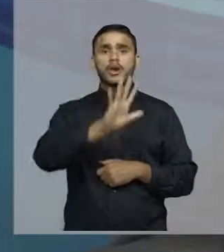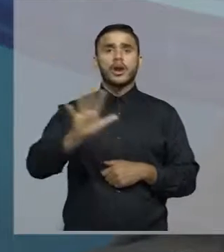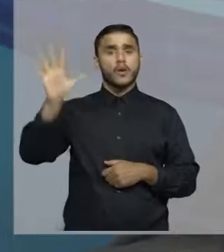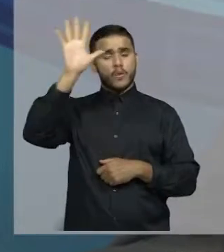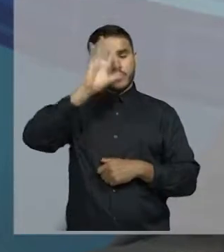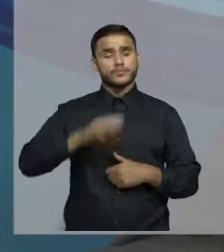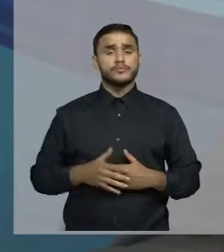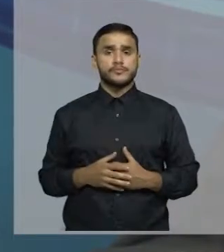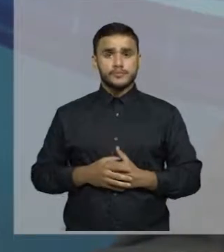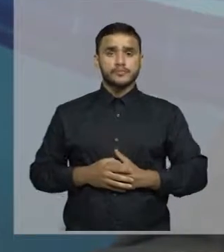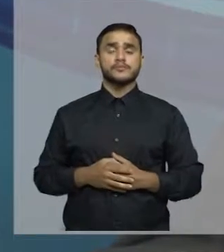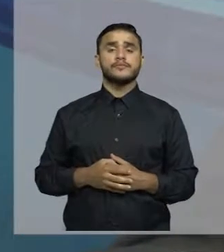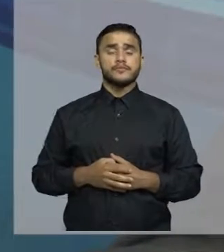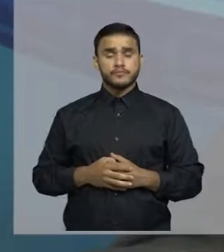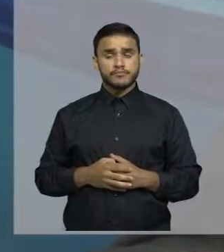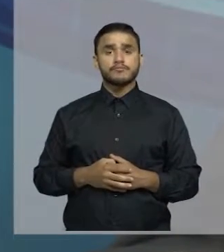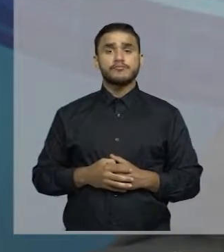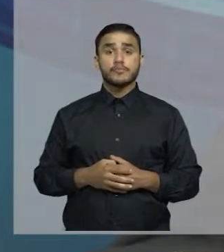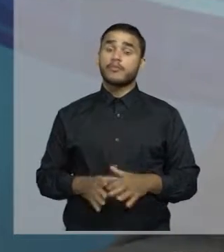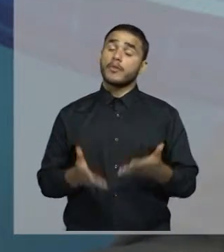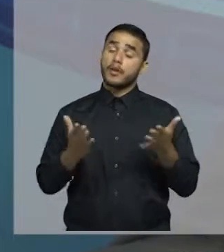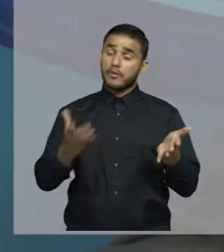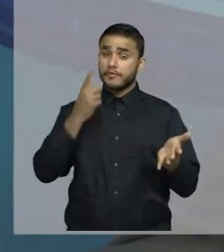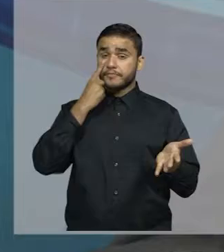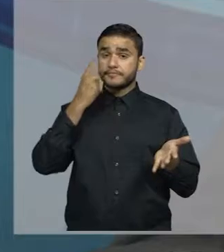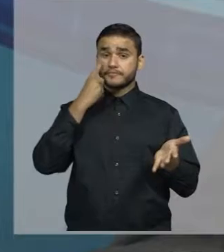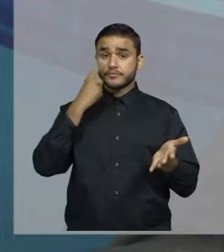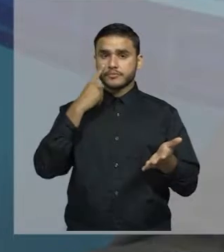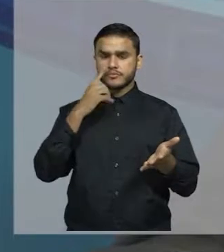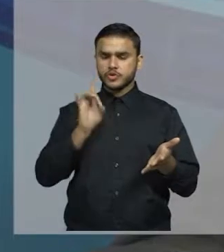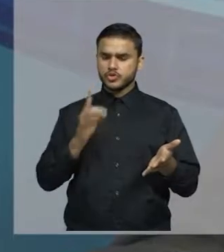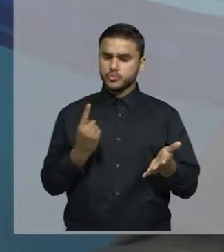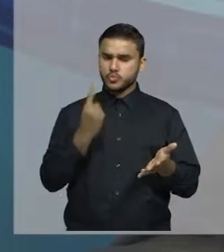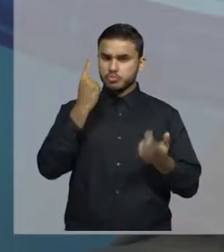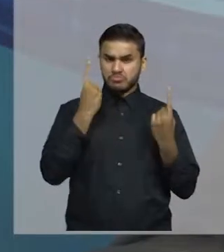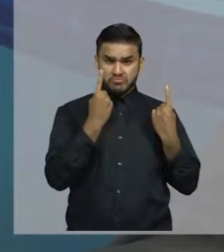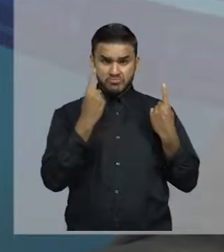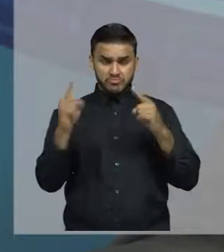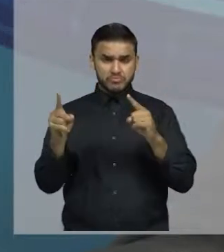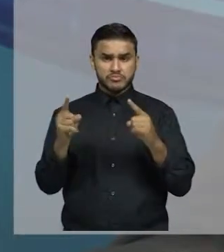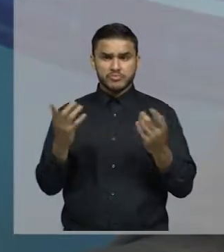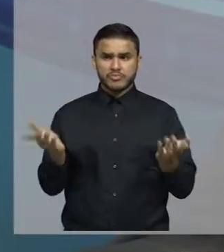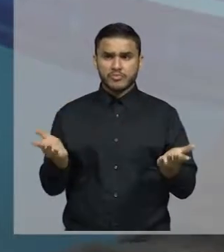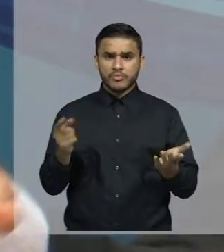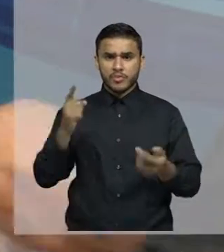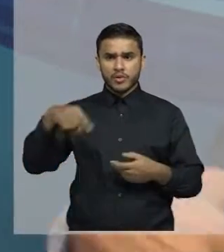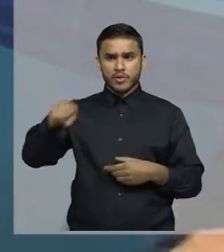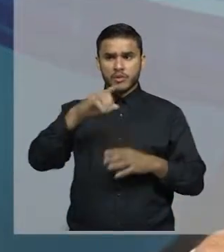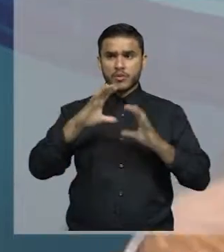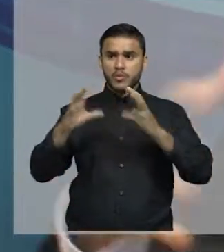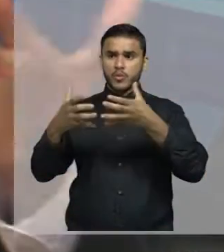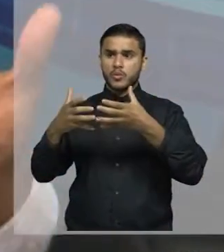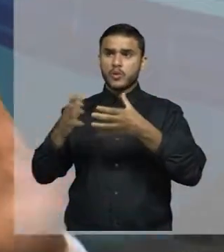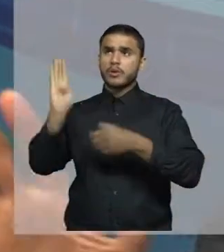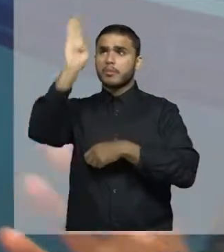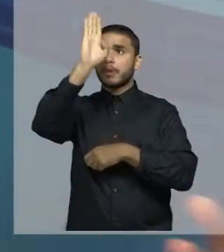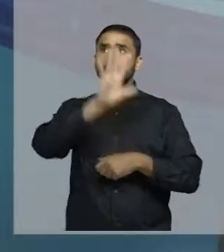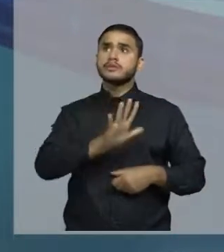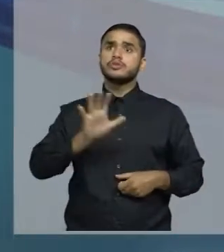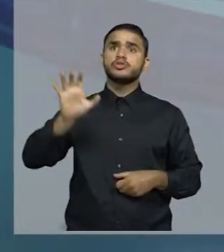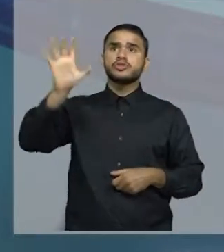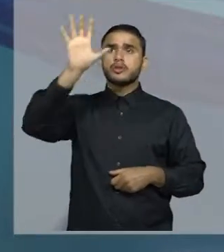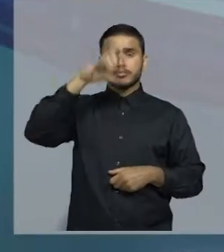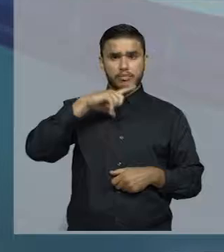né? Porque, isoladamente, não se pode enfrentar organizações que têm uma presença em todo o